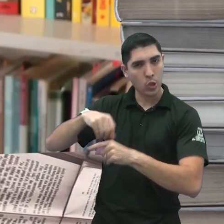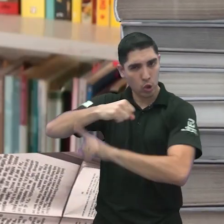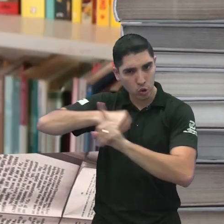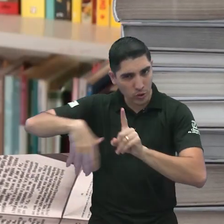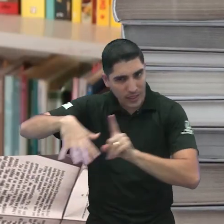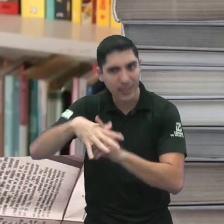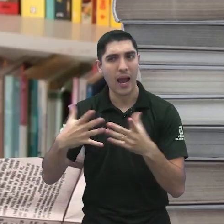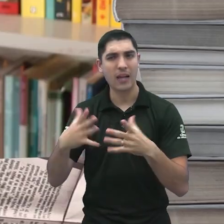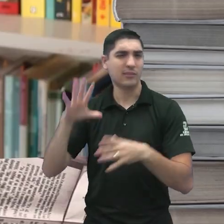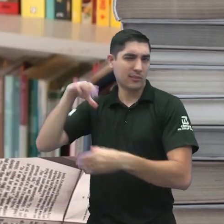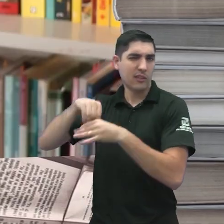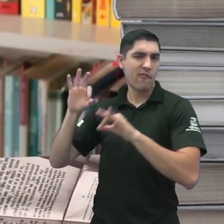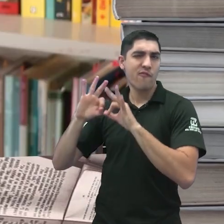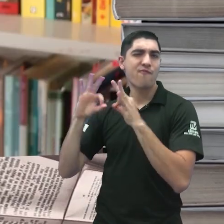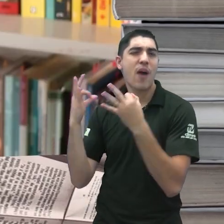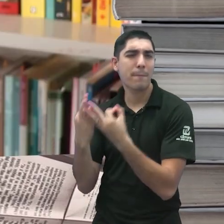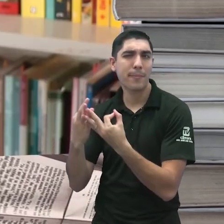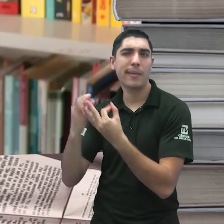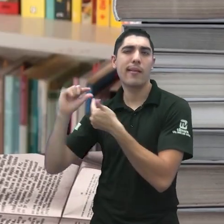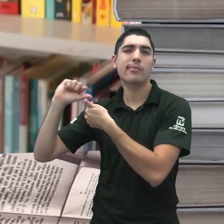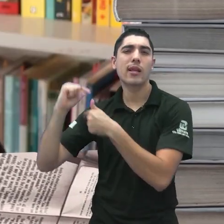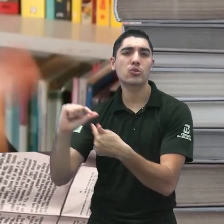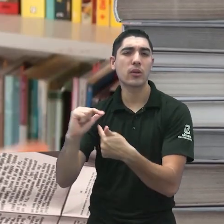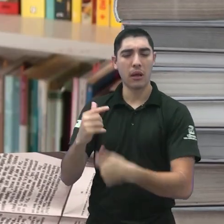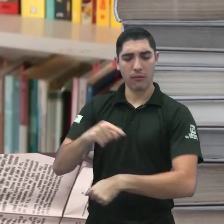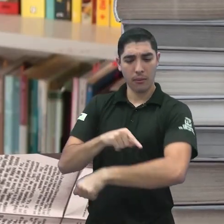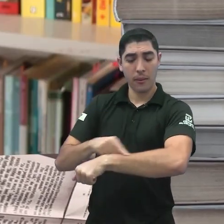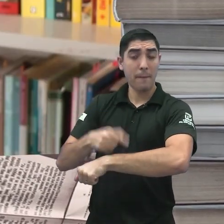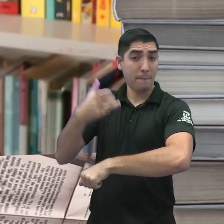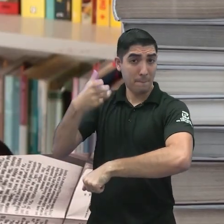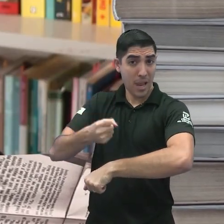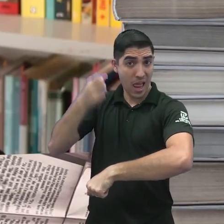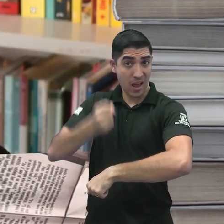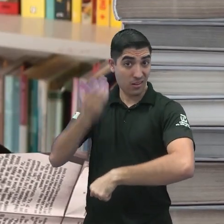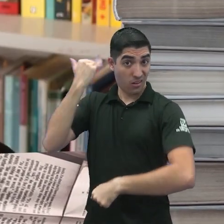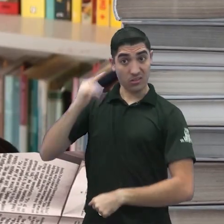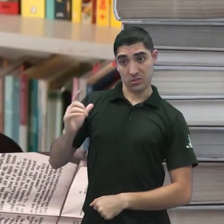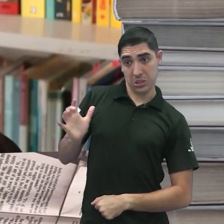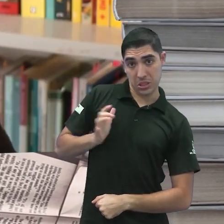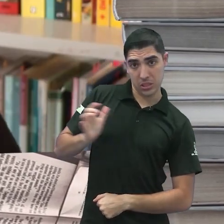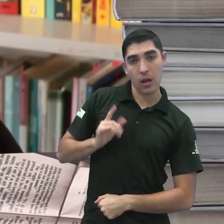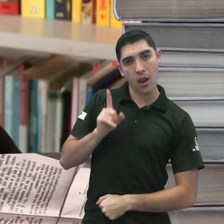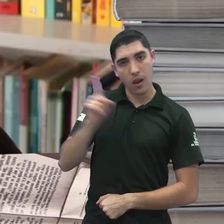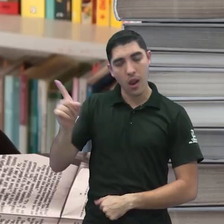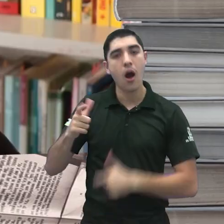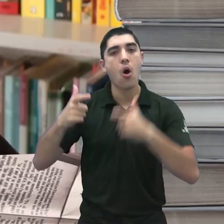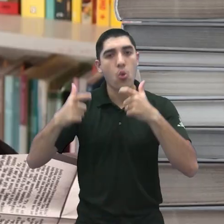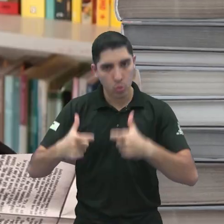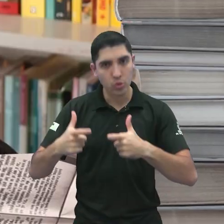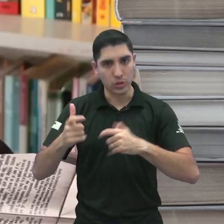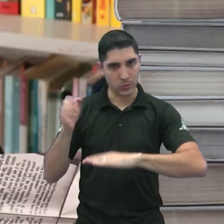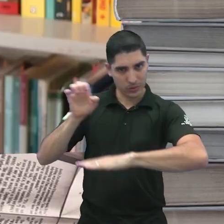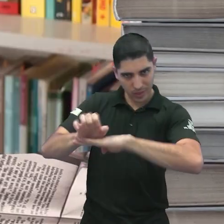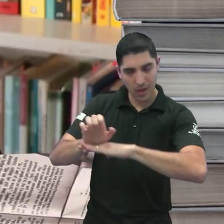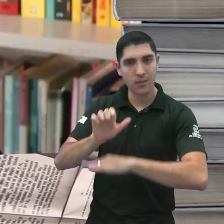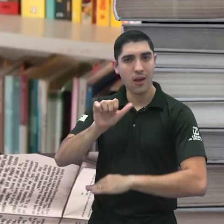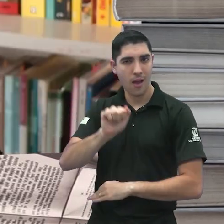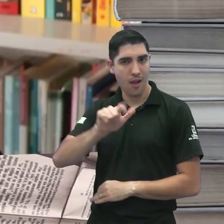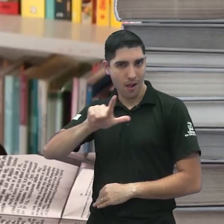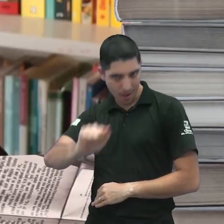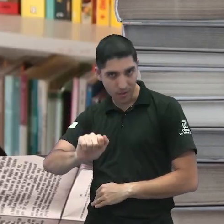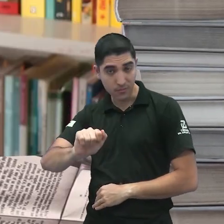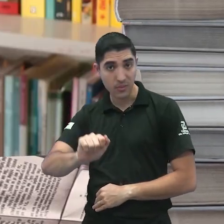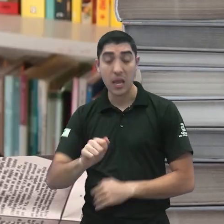viviam, daquelas famílias tradicionais, brancas, e que tinham posses lá na região de Macomb, em